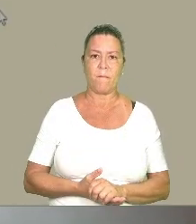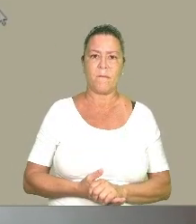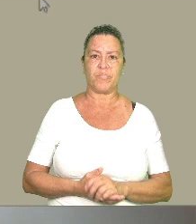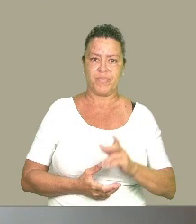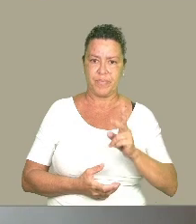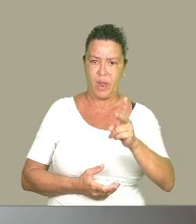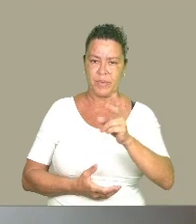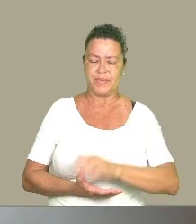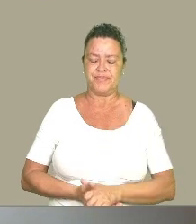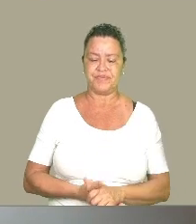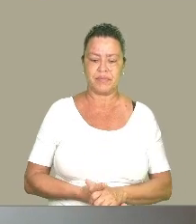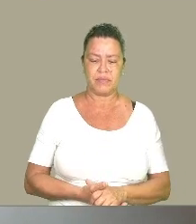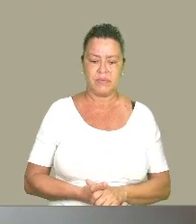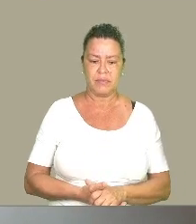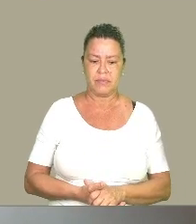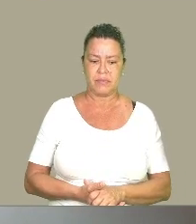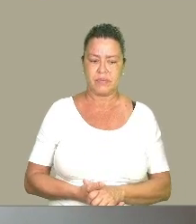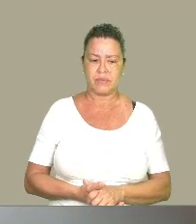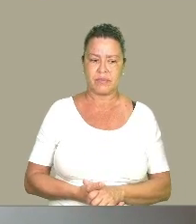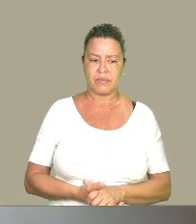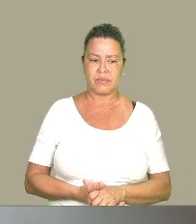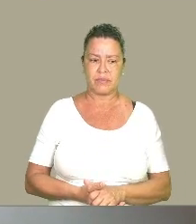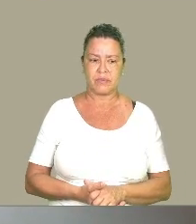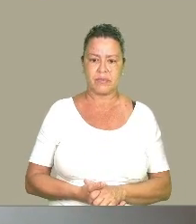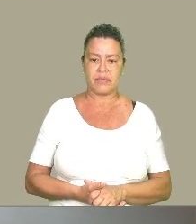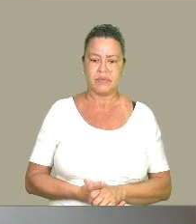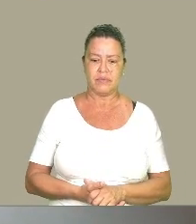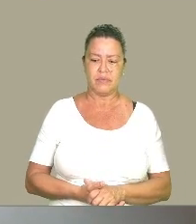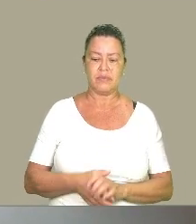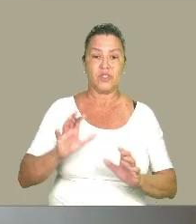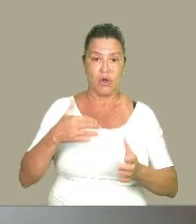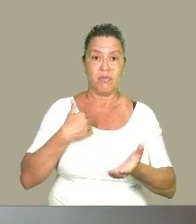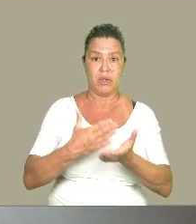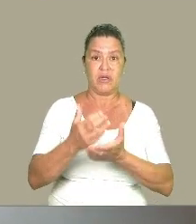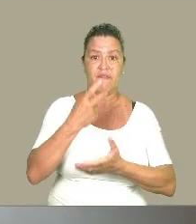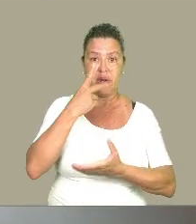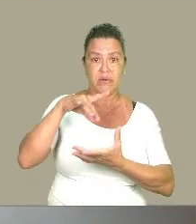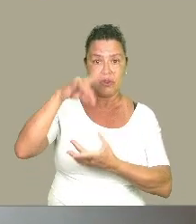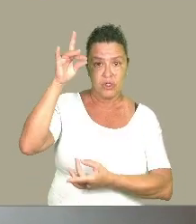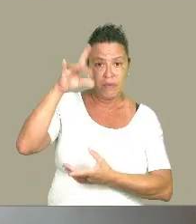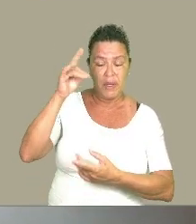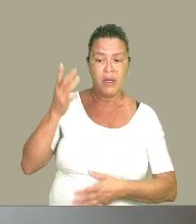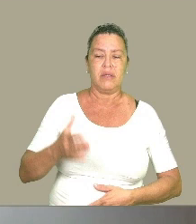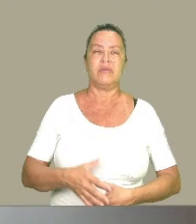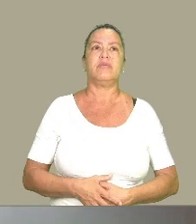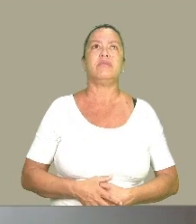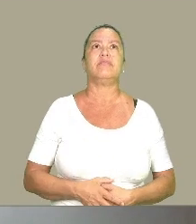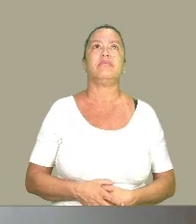frente. Bom, já começamos a falar dos filhos, né?